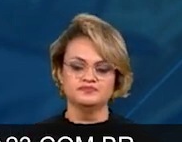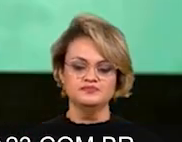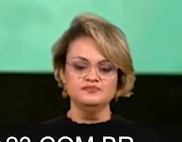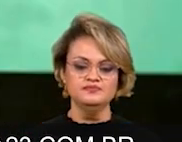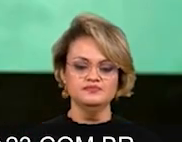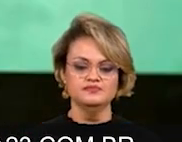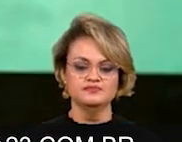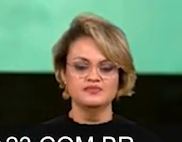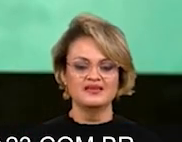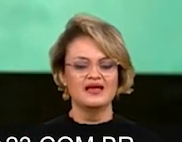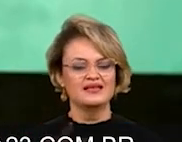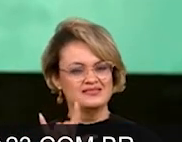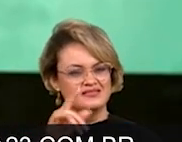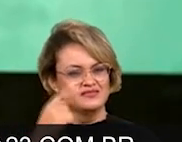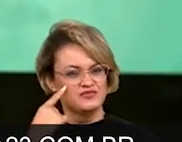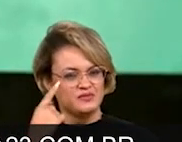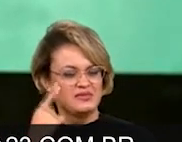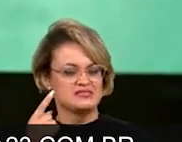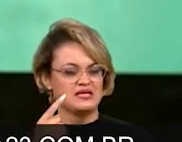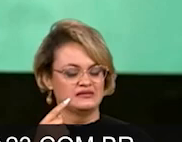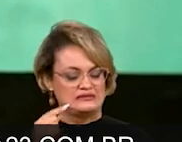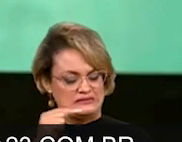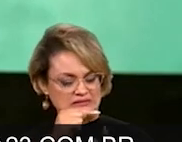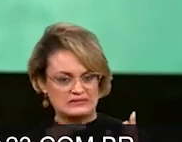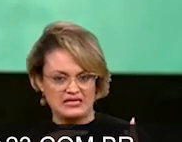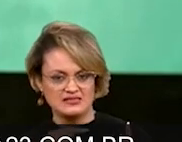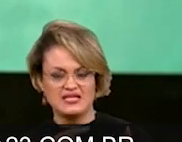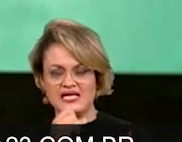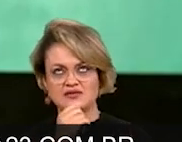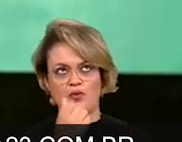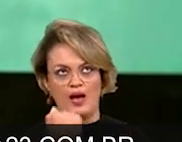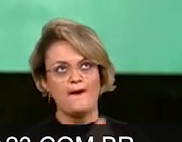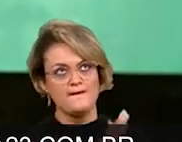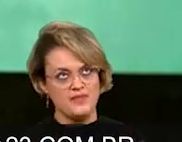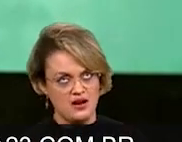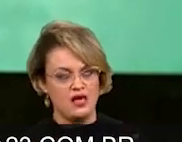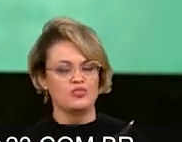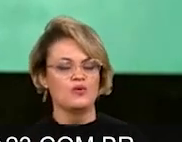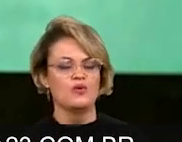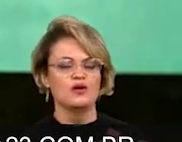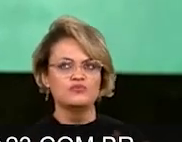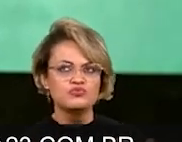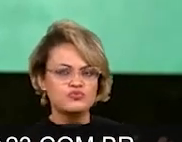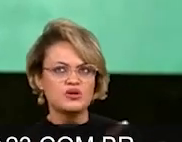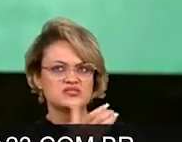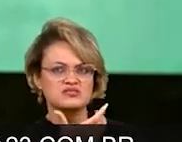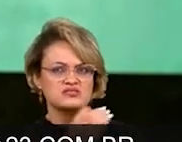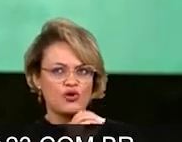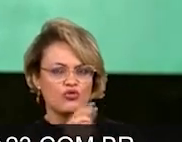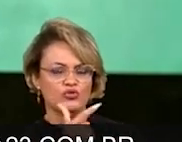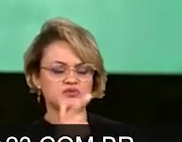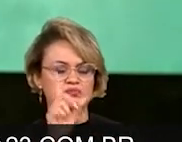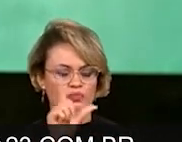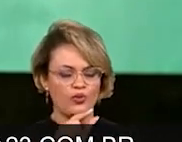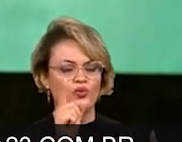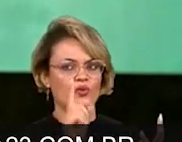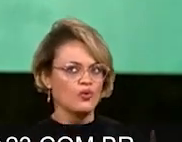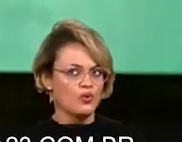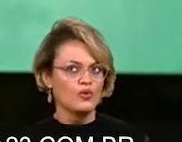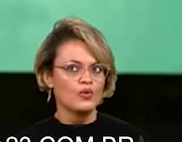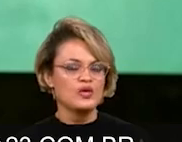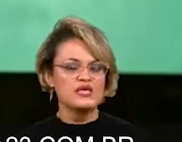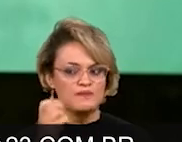10,96%. Se você for bem nos três, o meu carro é mais barato, ele é muito eficiente, polui menos e ele tem uma